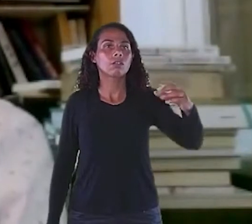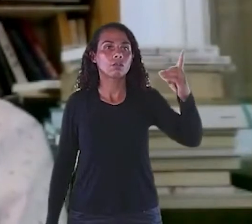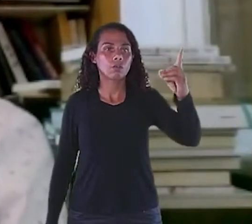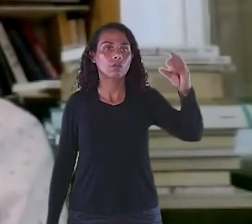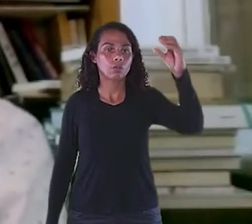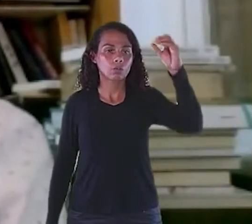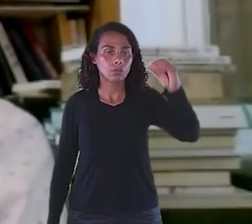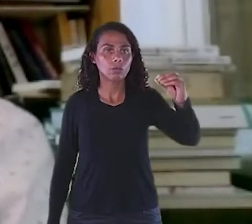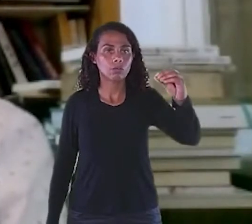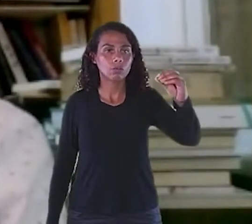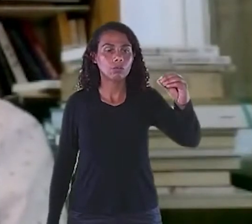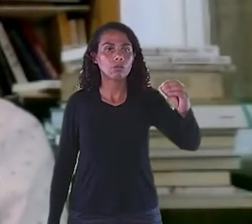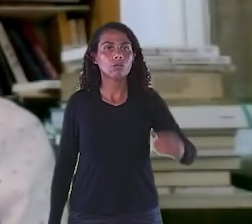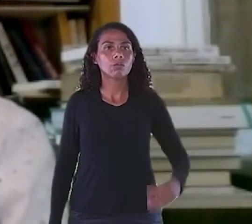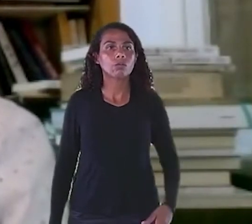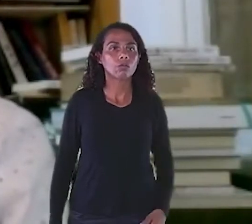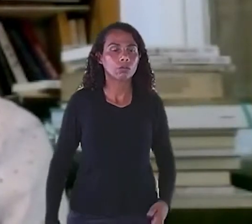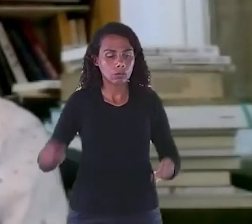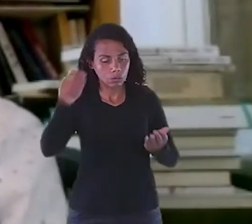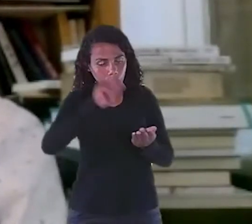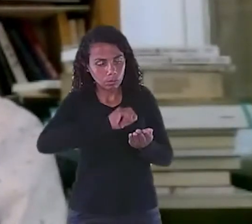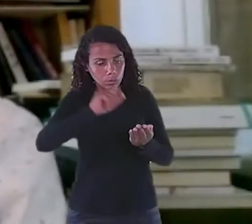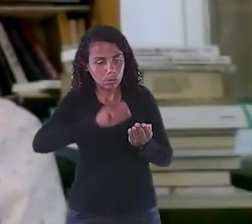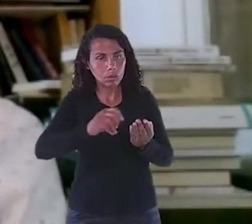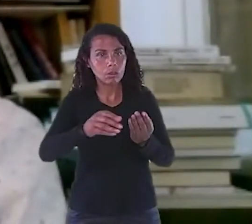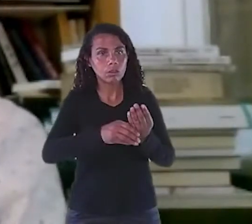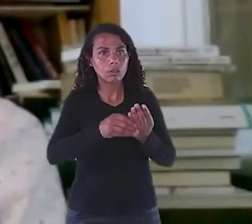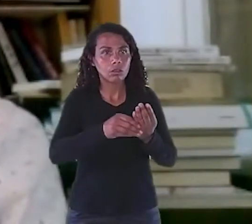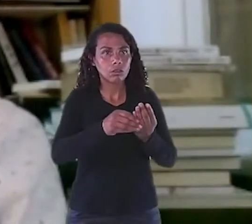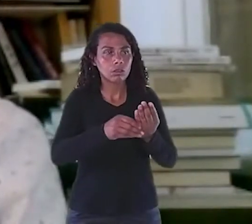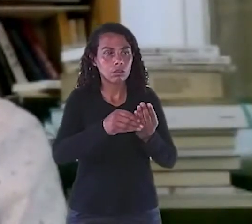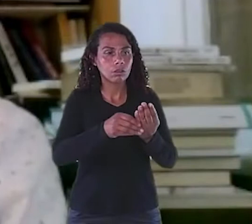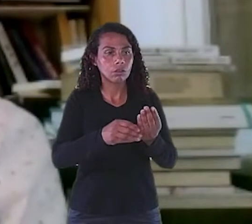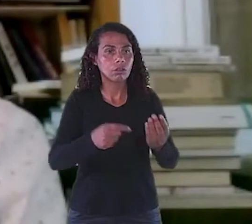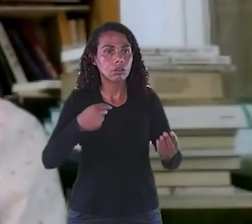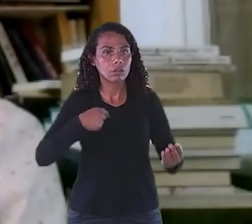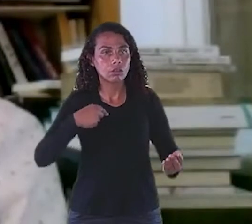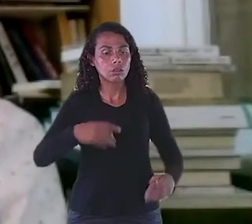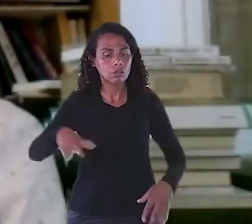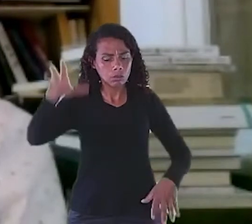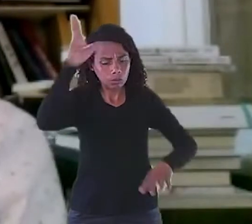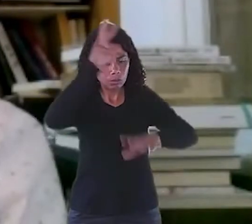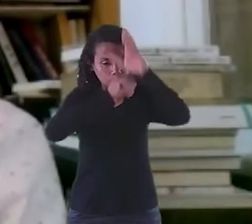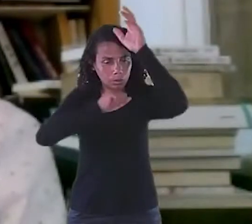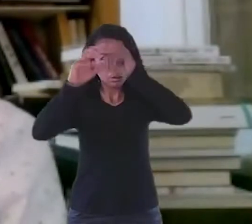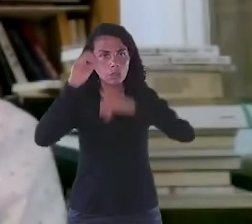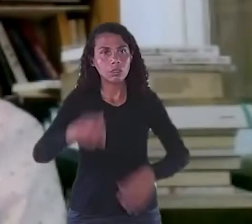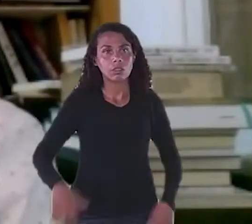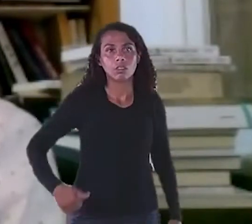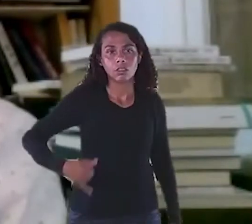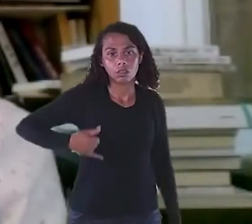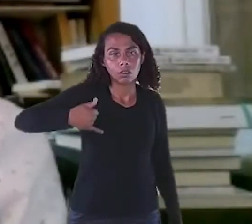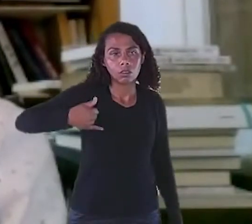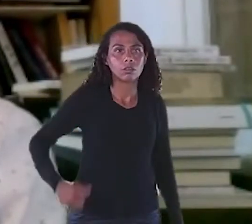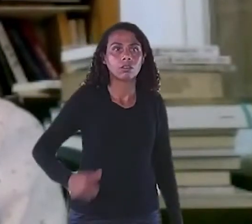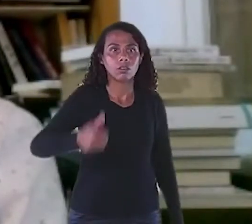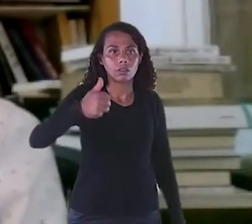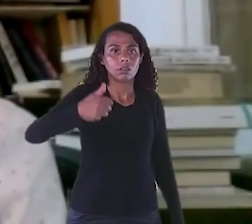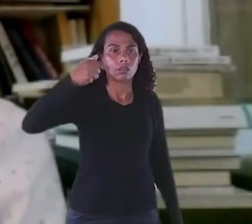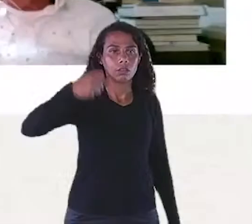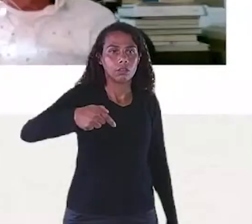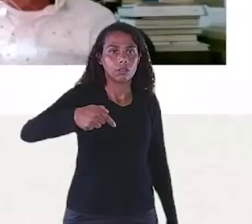primeira coisa, aos 17 anos. Fiz a minha estreia tipográfica ali, nessa mesma edição. Né? Qual era o